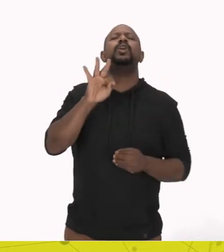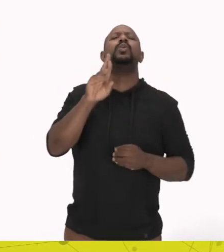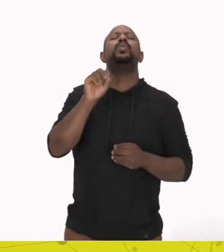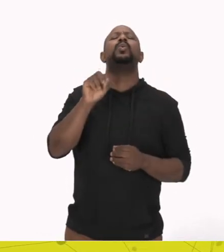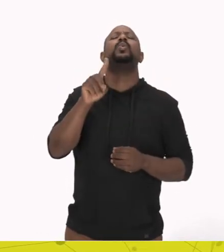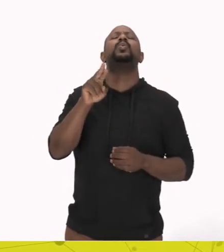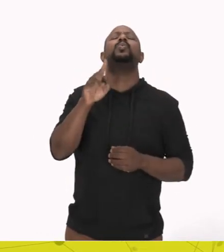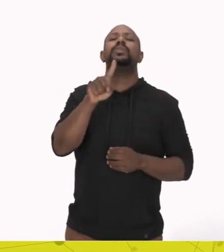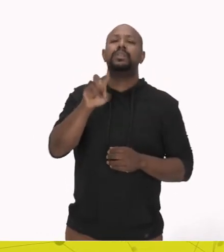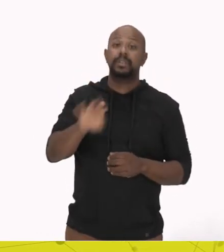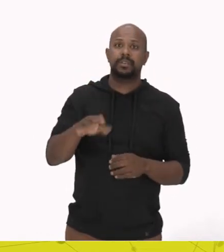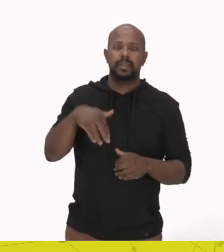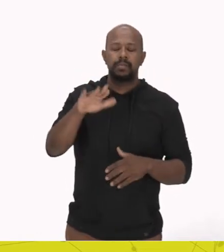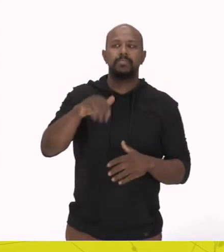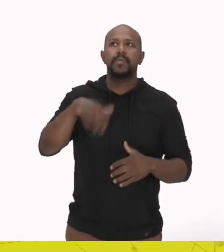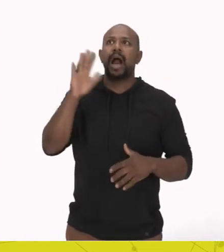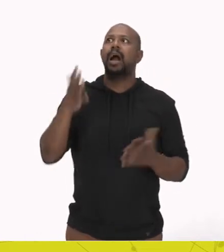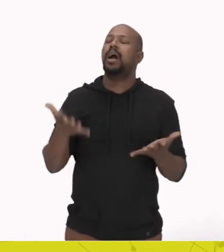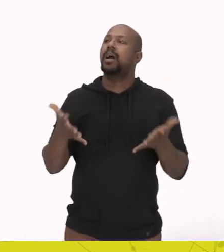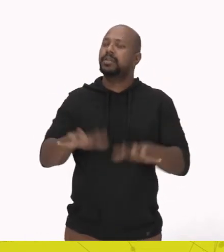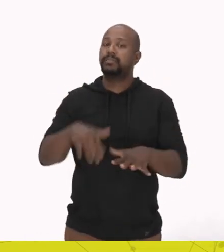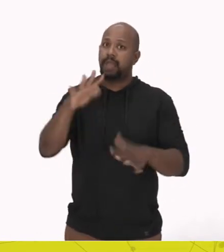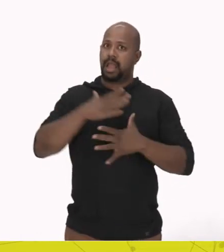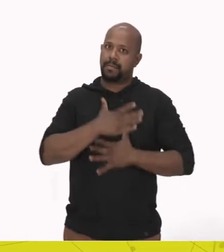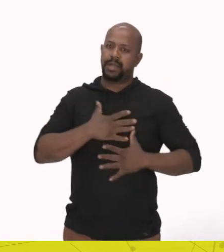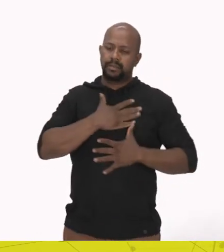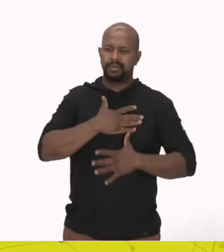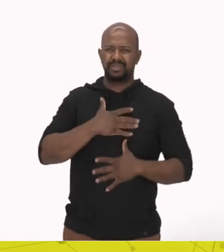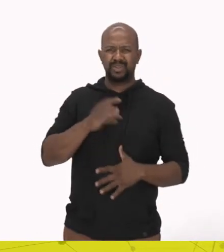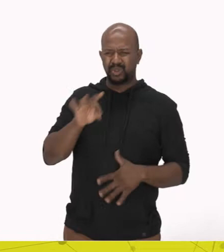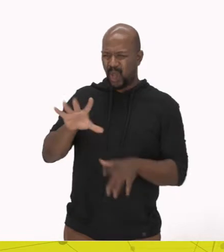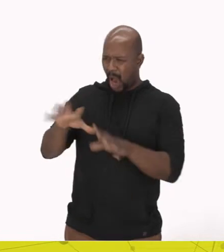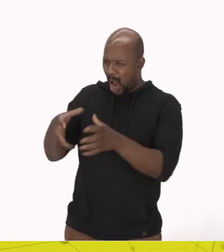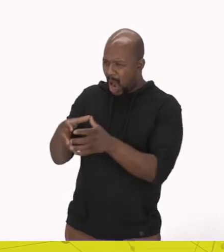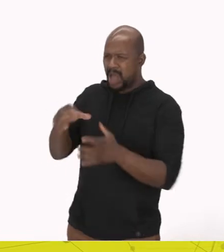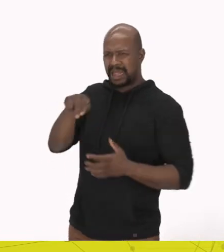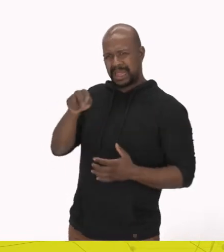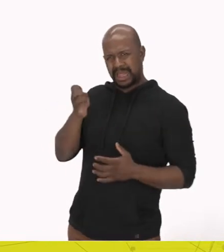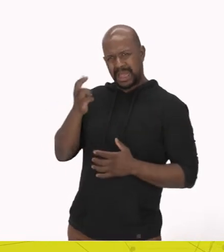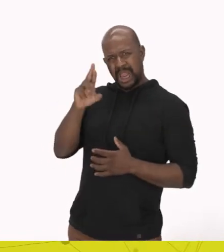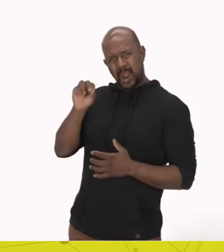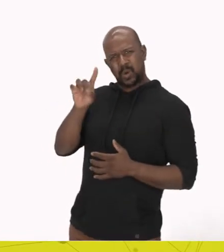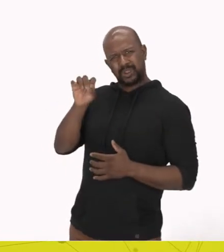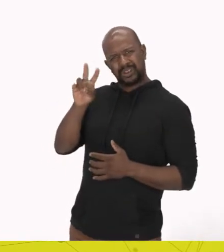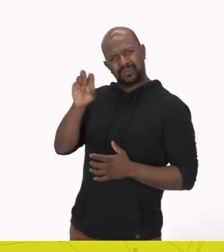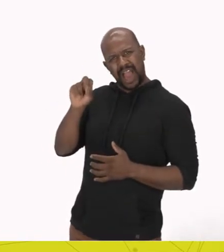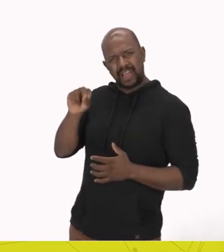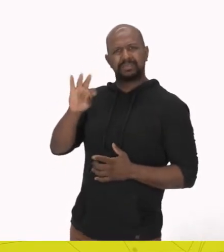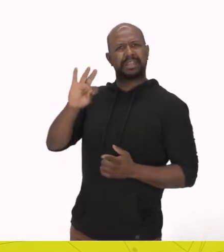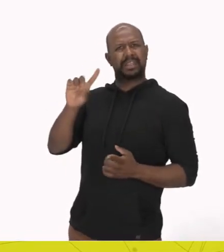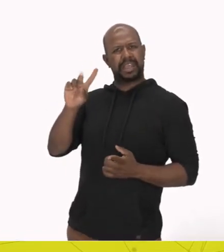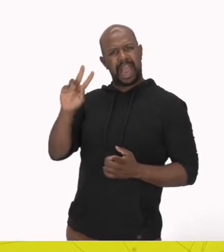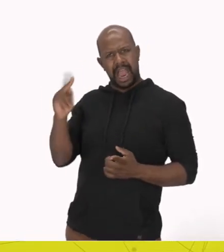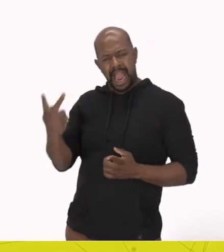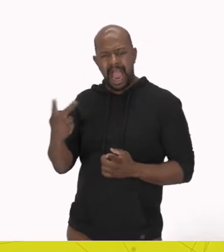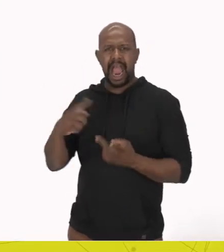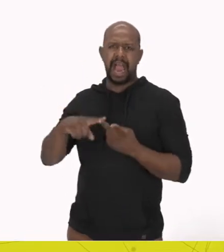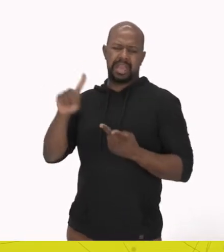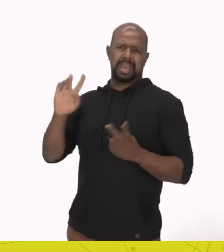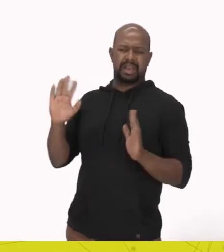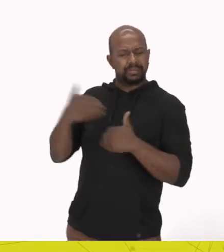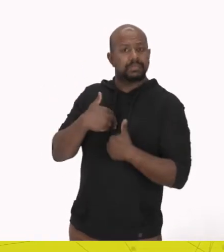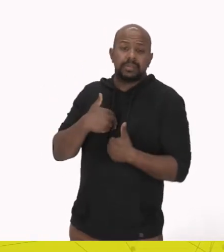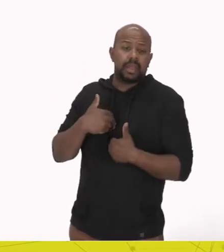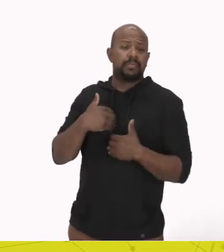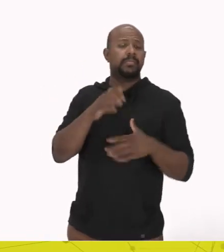experiência mais inclusiva e mais prazerosa, não só para pessoas neurodiversas, mas também para